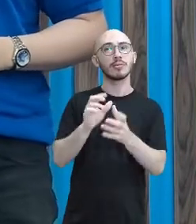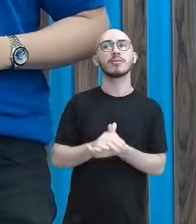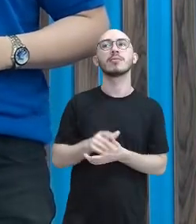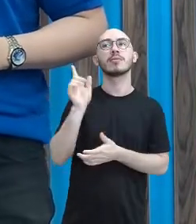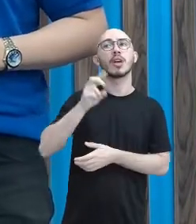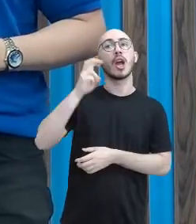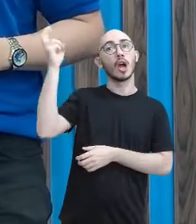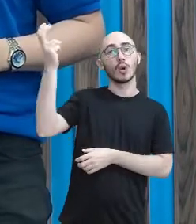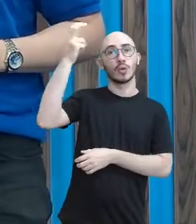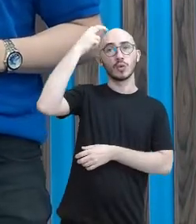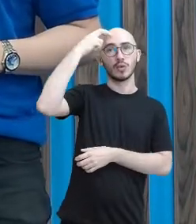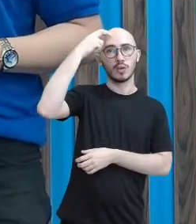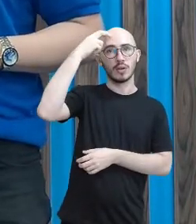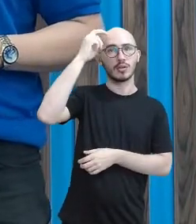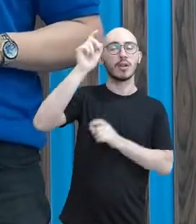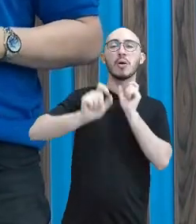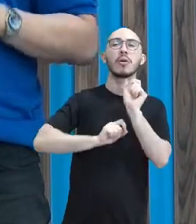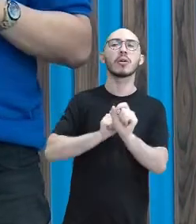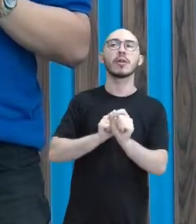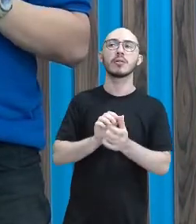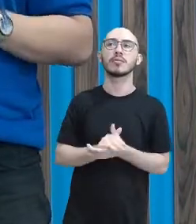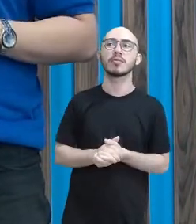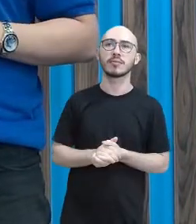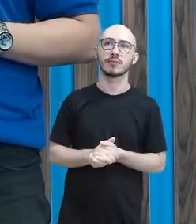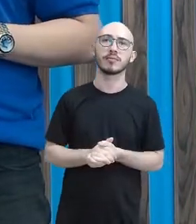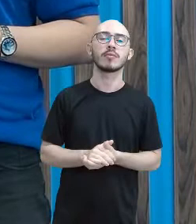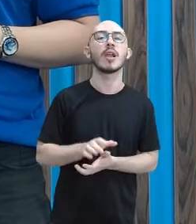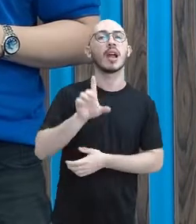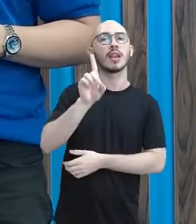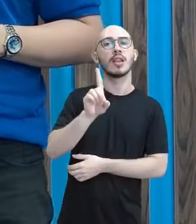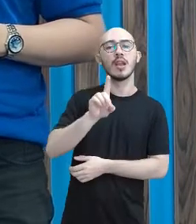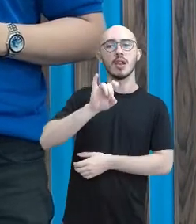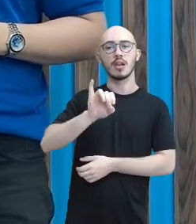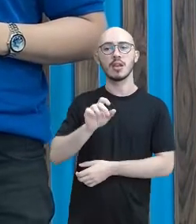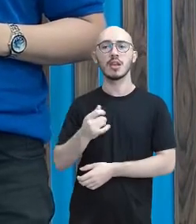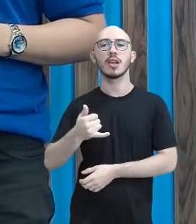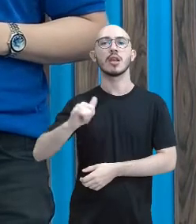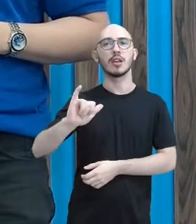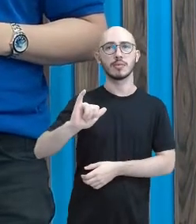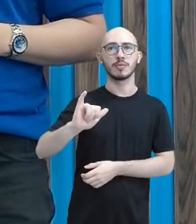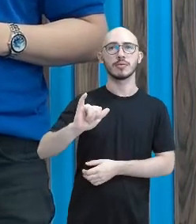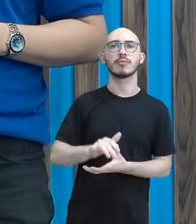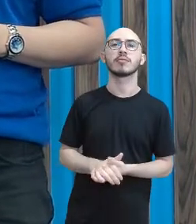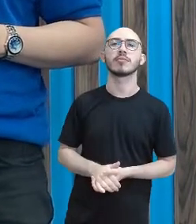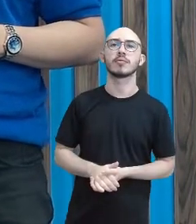cultura maker, né? Do it yourself. Vocês estão vendo aí?